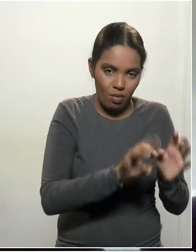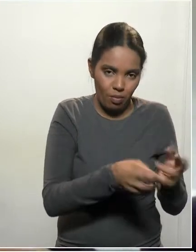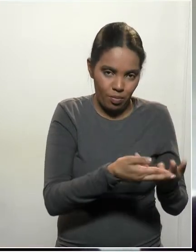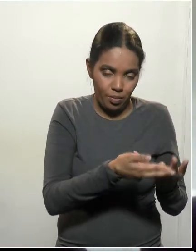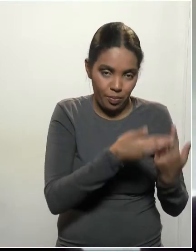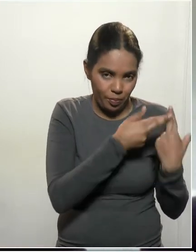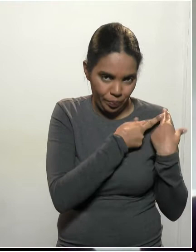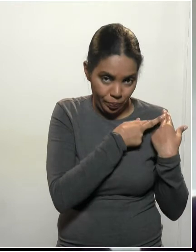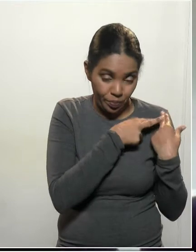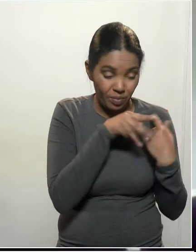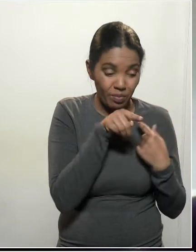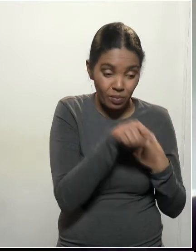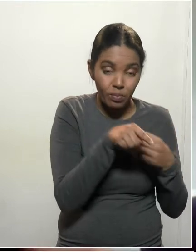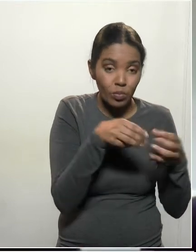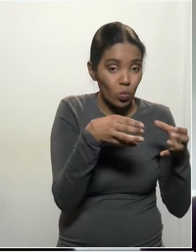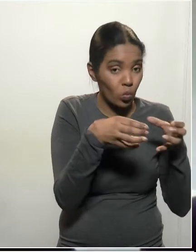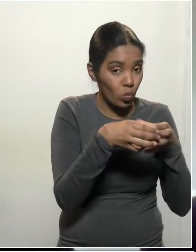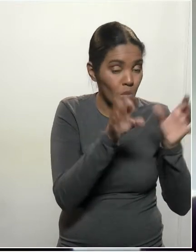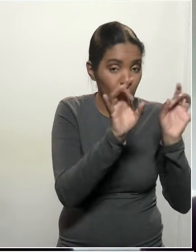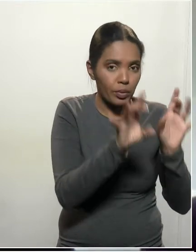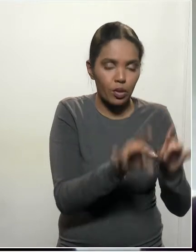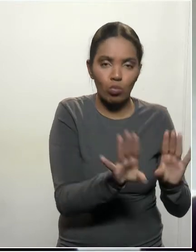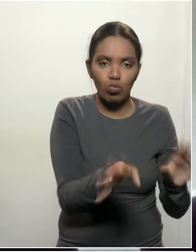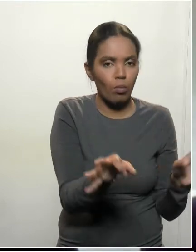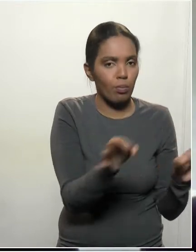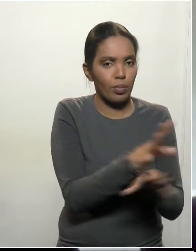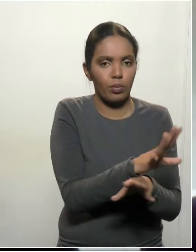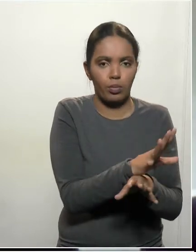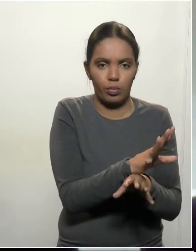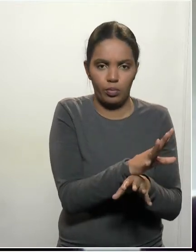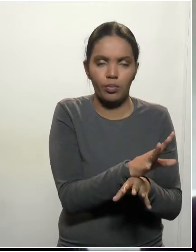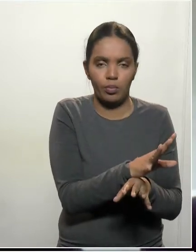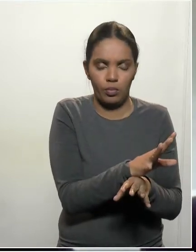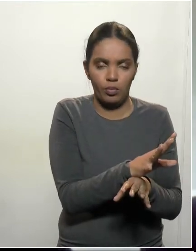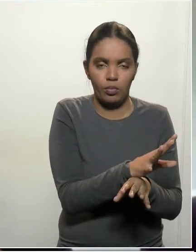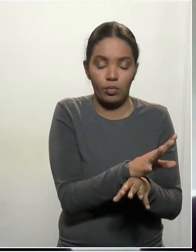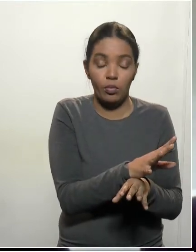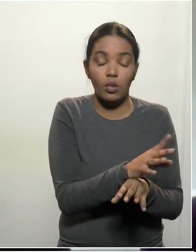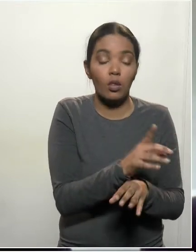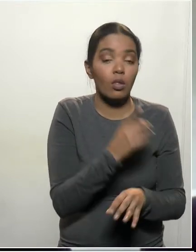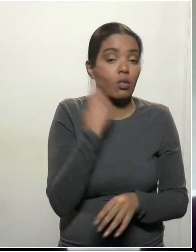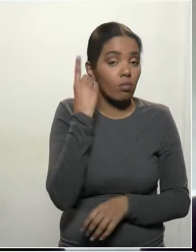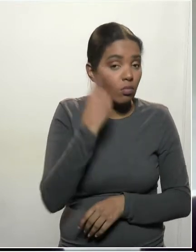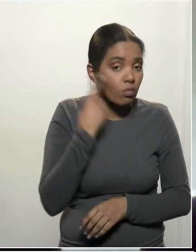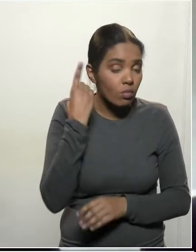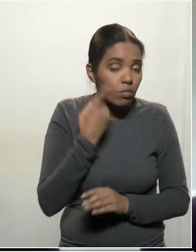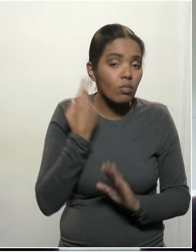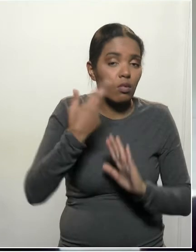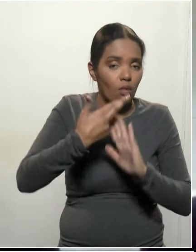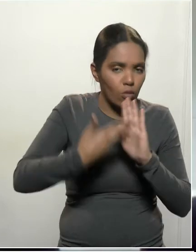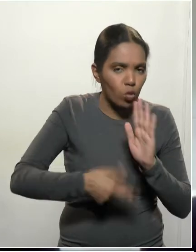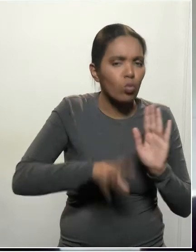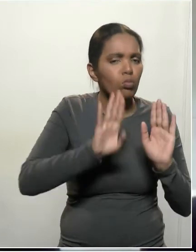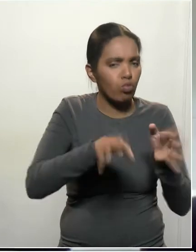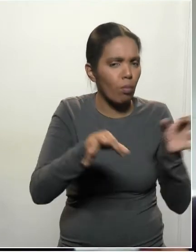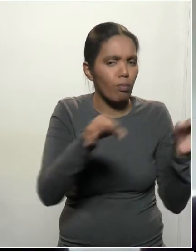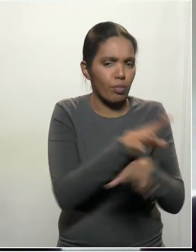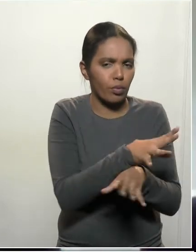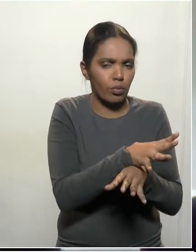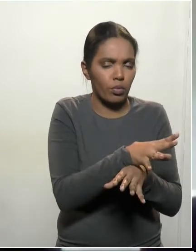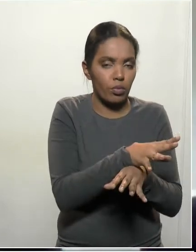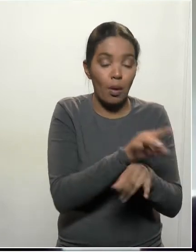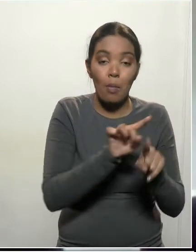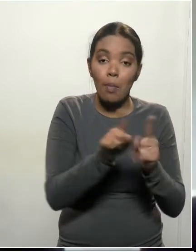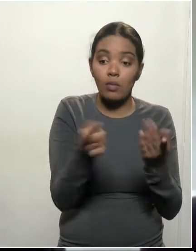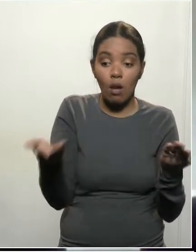e esta comissão especial já fez tudo o que tinha que fazer. A deputada Dorinha já fez tudo o que tinha que fazer. Agora